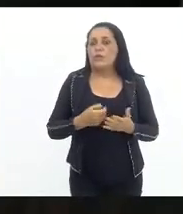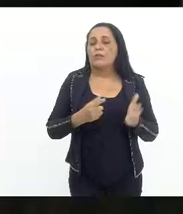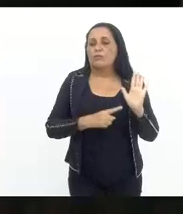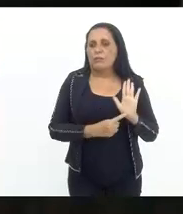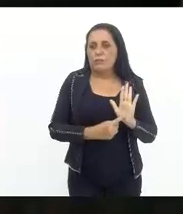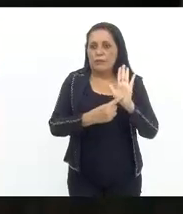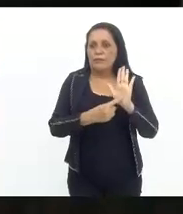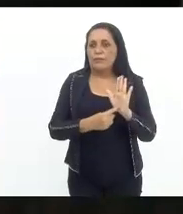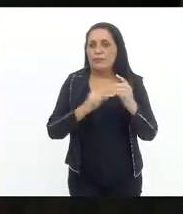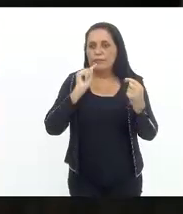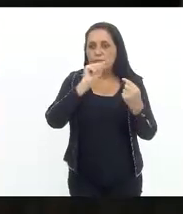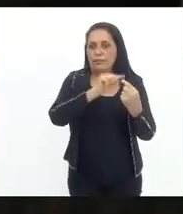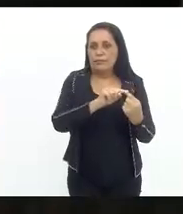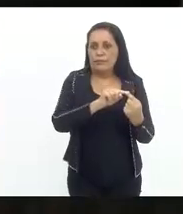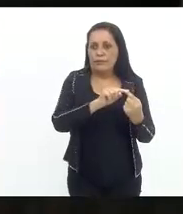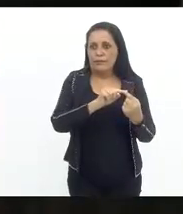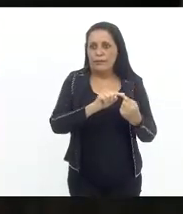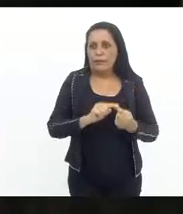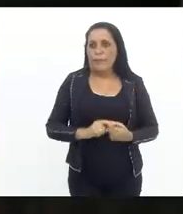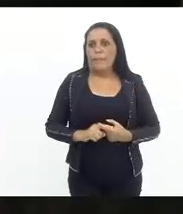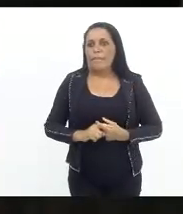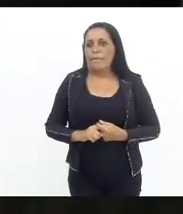elaborar indicação simples.